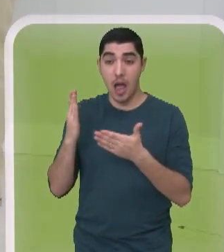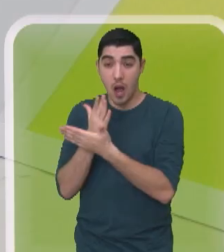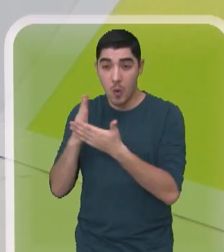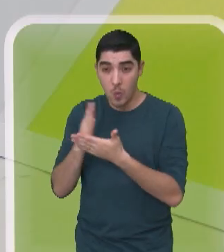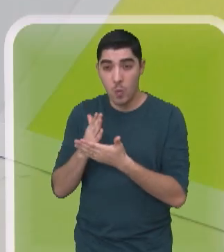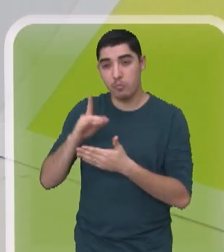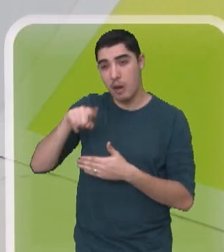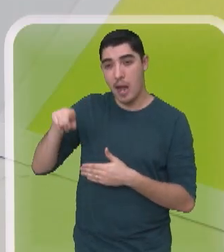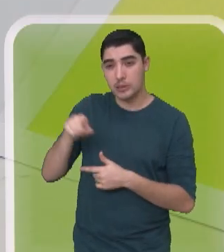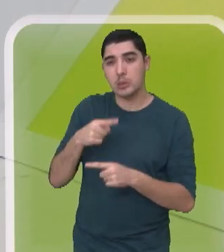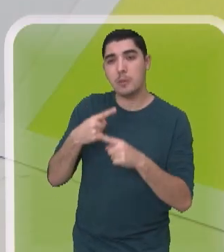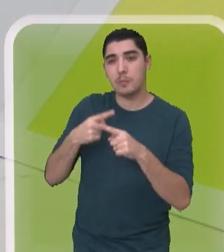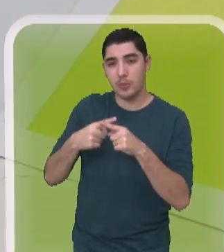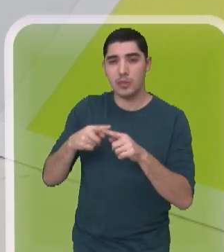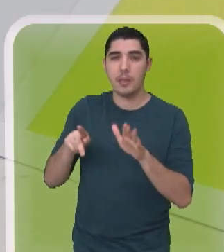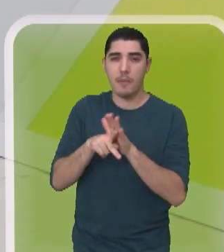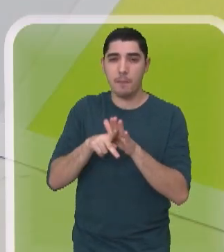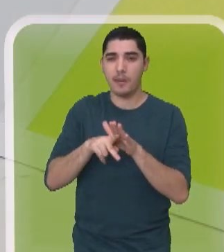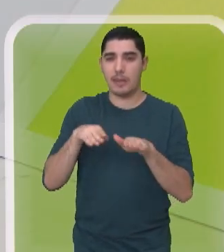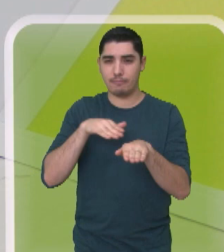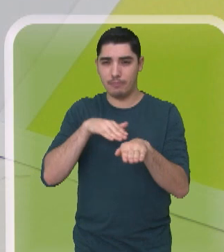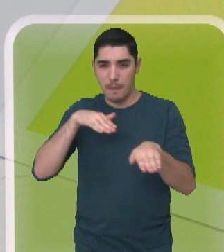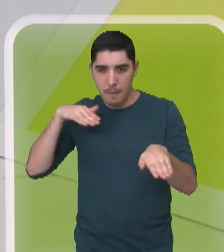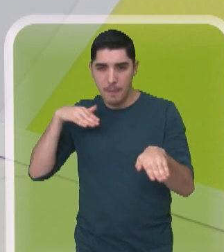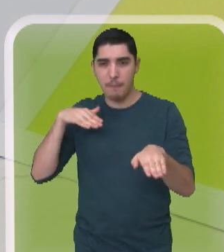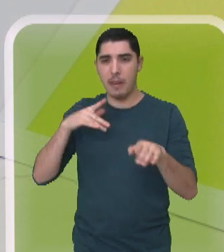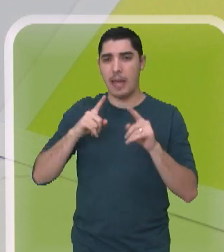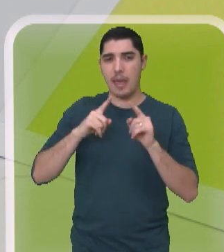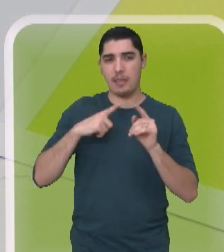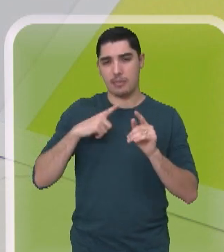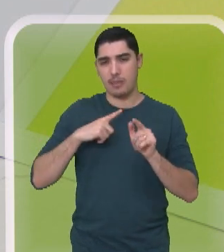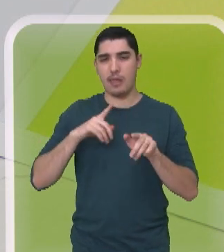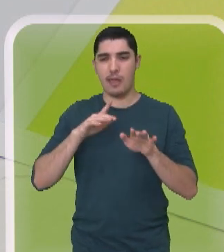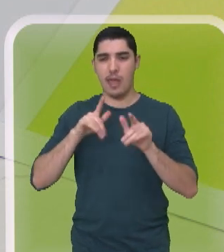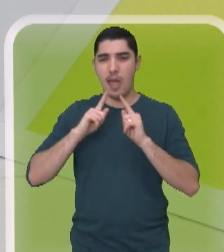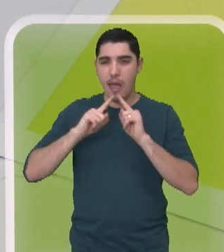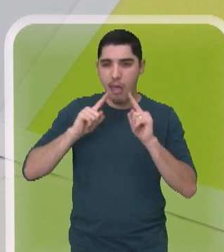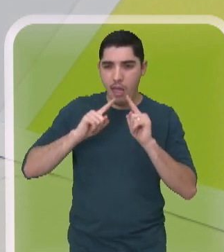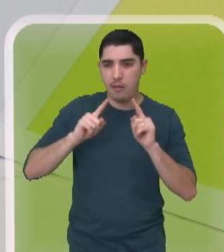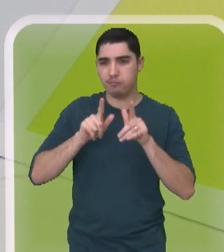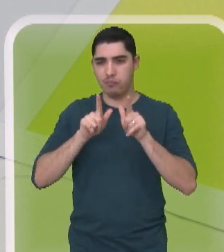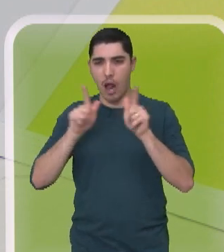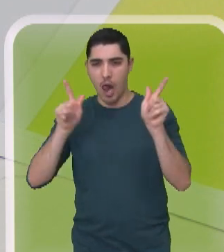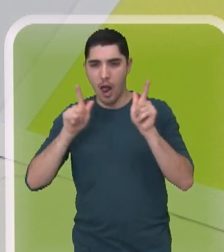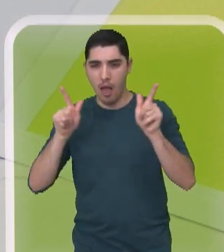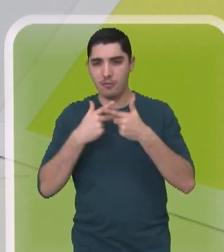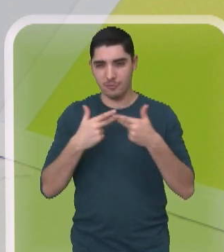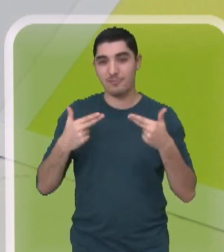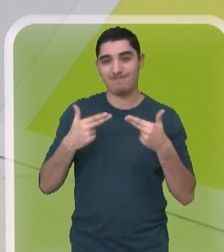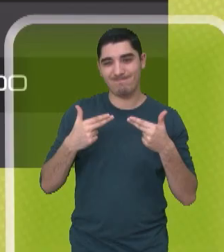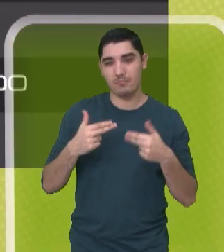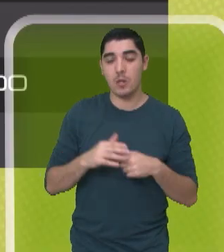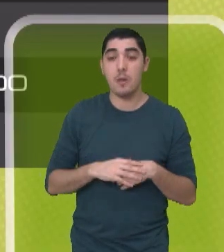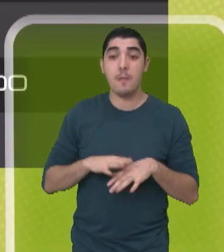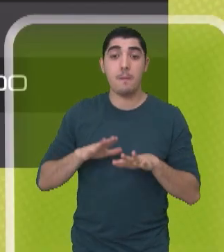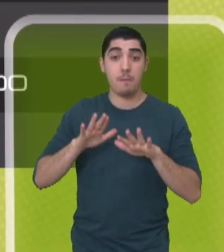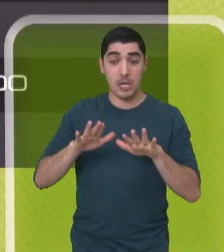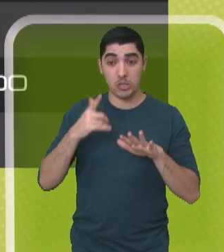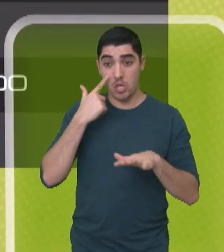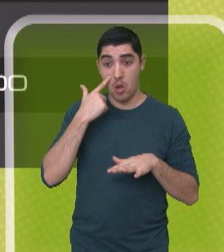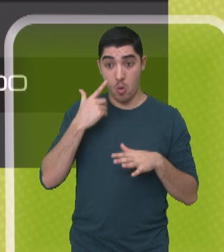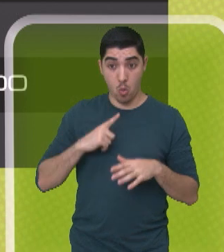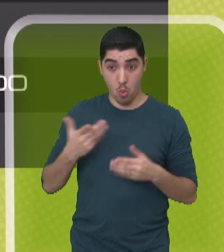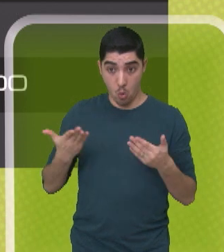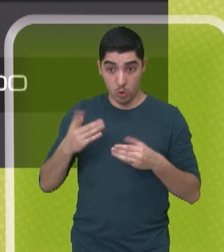às manifestações que aconteceram aí nas estradas. Então passou. Só teve o jogo do São José que foi confirmado. Foi no último dia 1º essa vitória do São José. Hoje 3